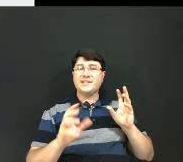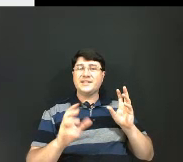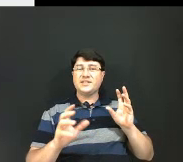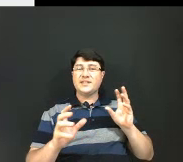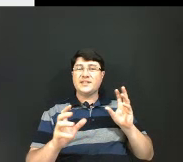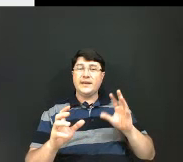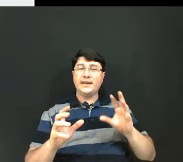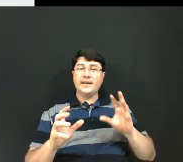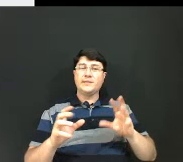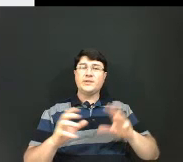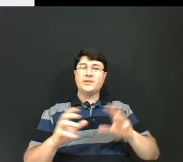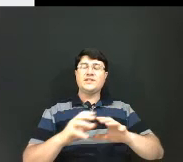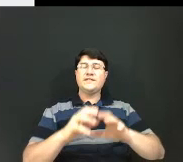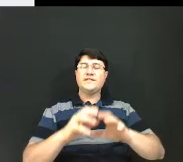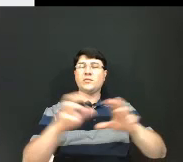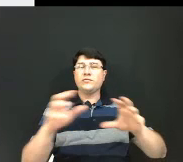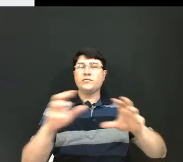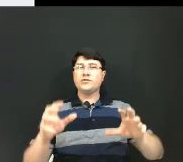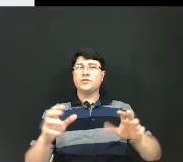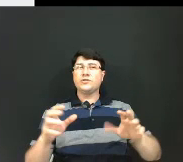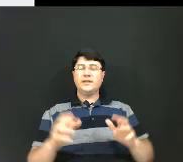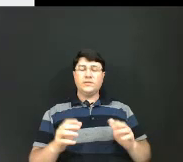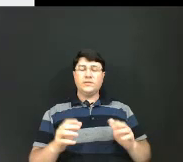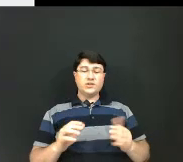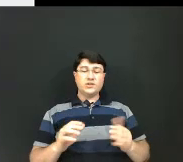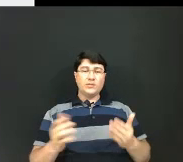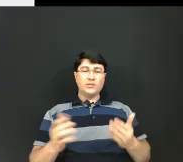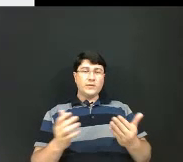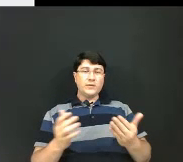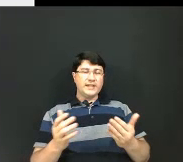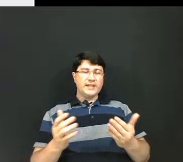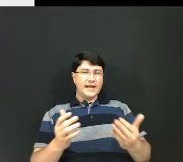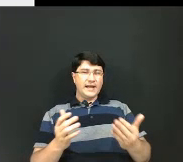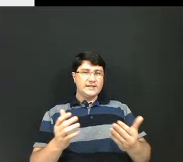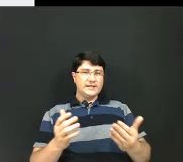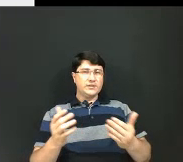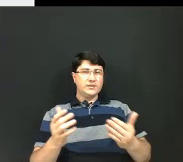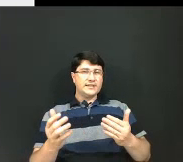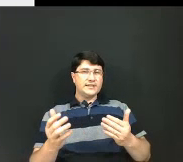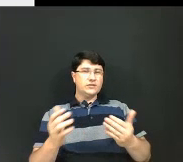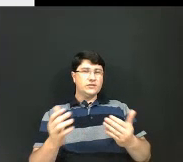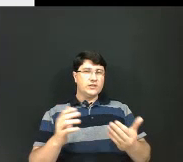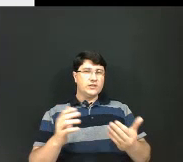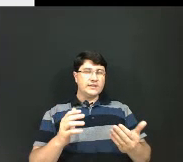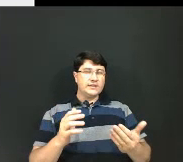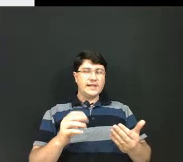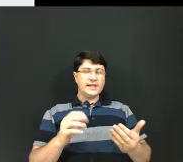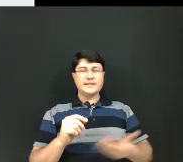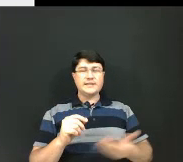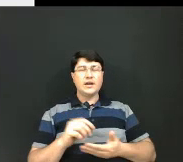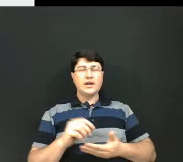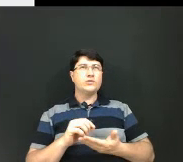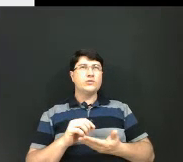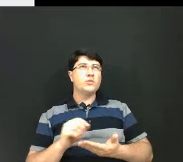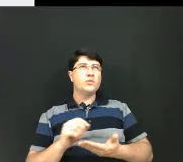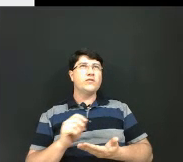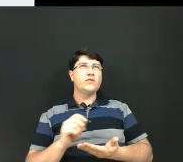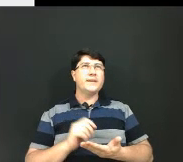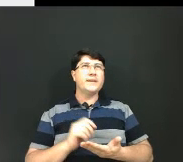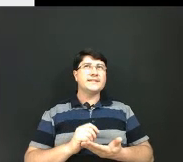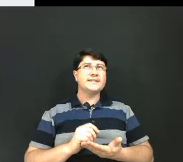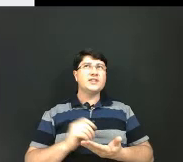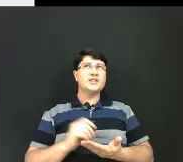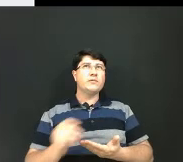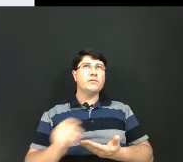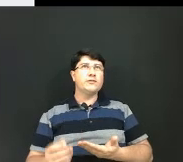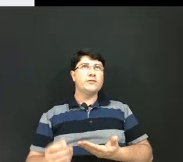é interessante a gente saber para a gente ver como funciona e quando a gente está no momento de análise do que está sendo dito na língua de sinais ou de como que eu